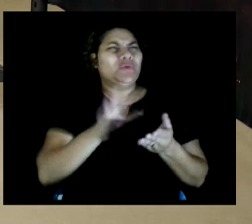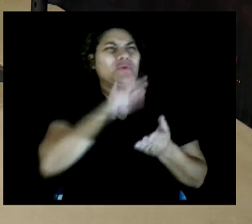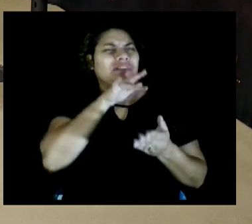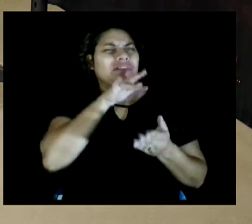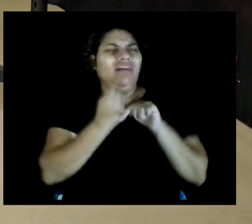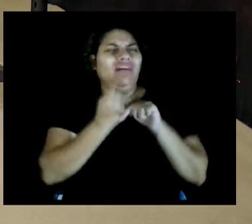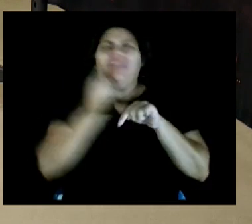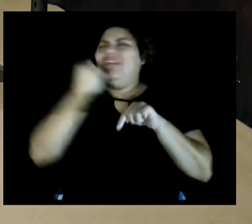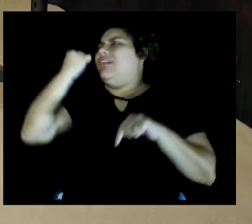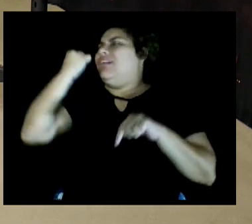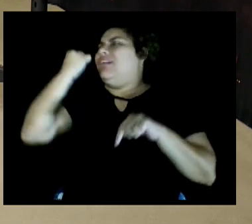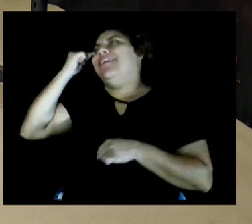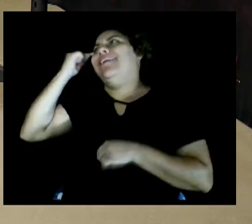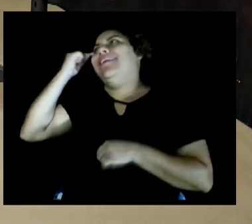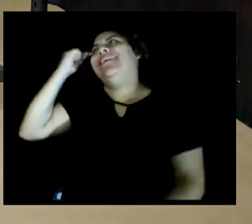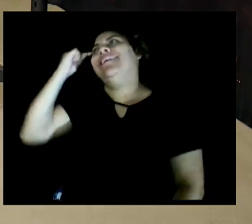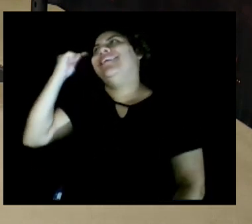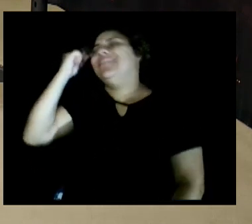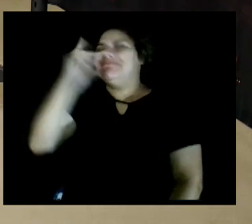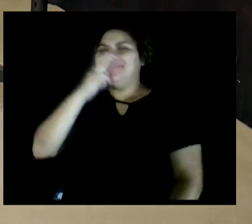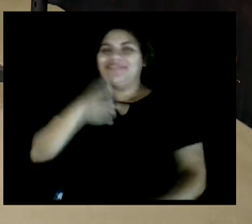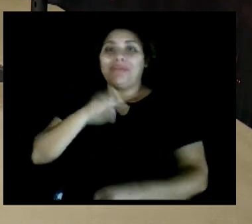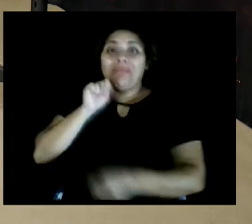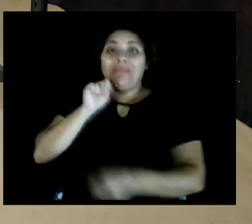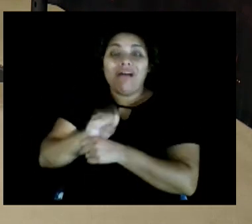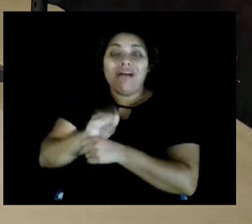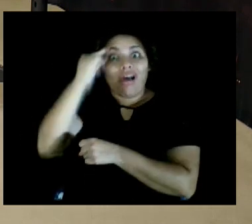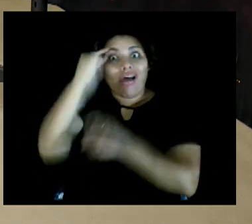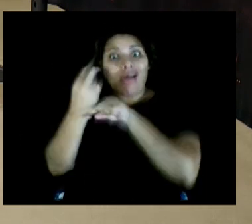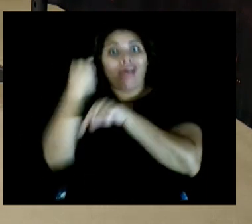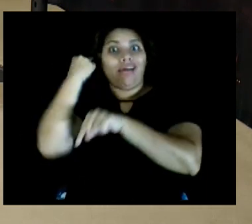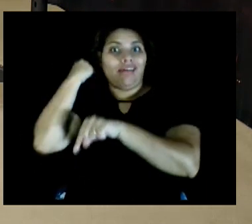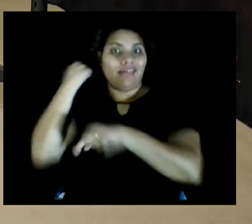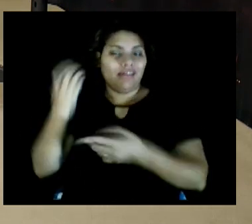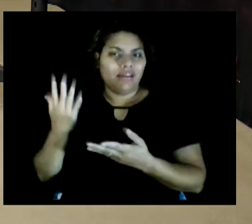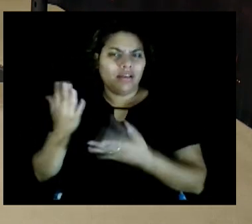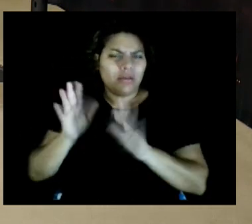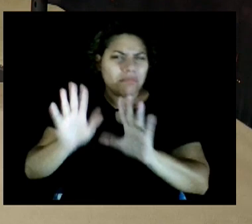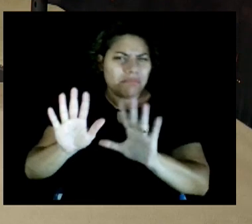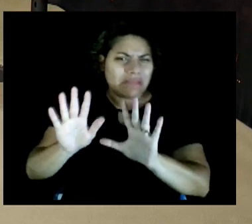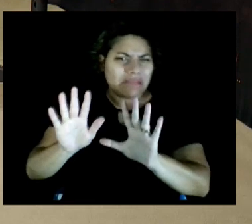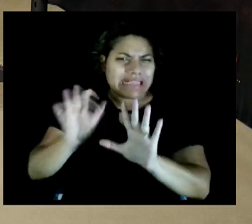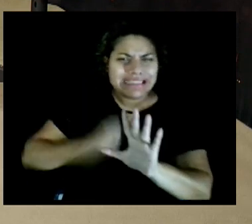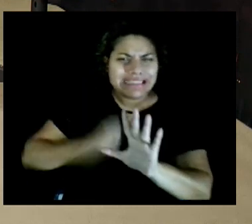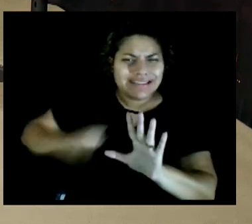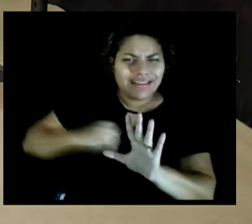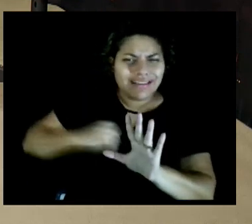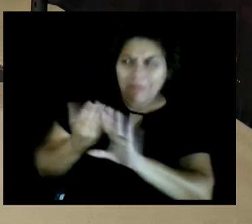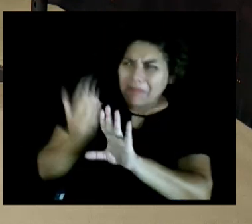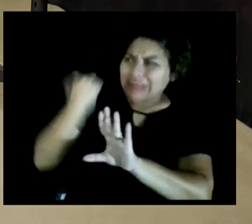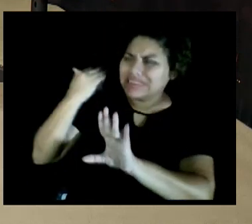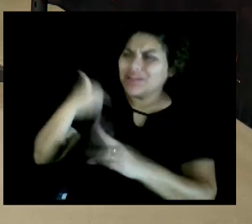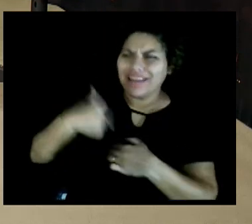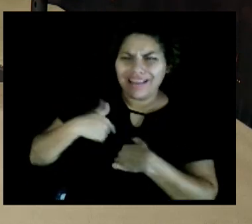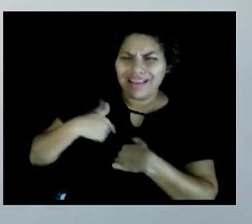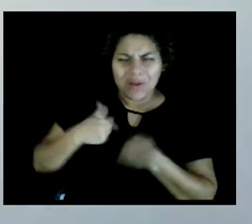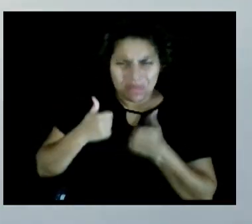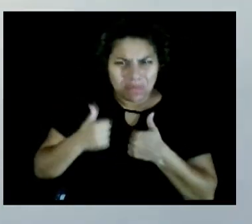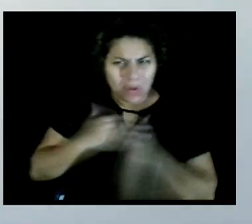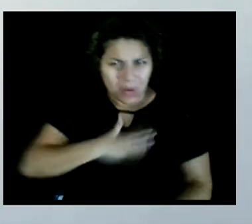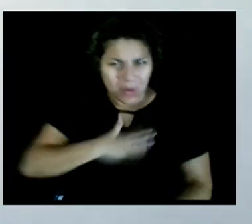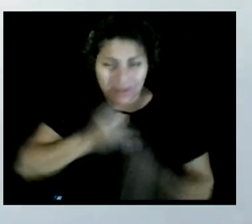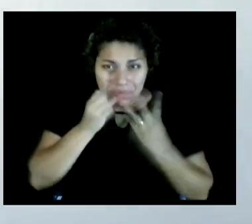é bom a gente sentir essa saudade do passado, doutora Priscila? É